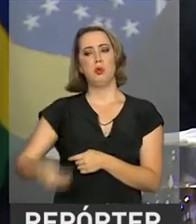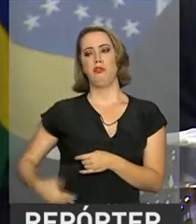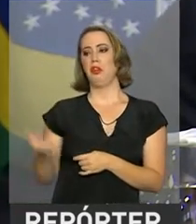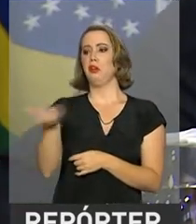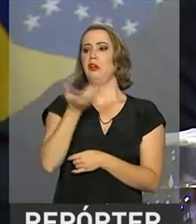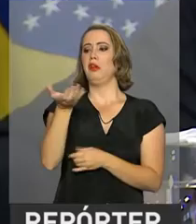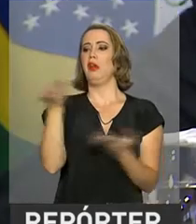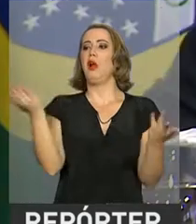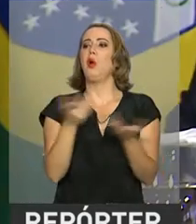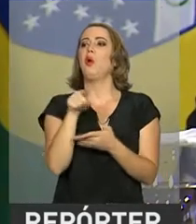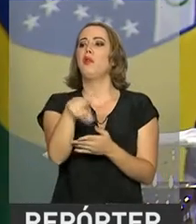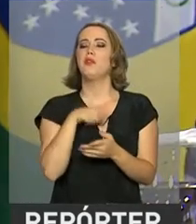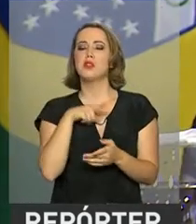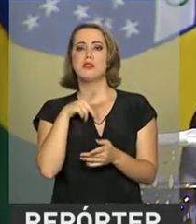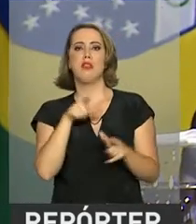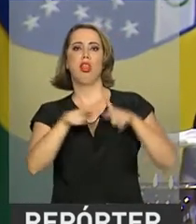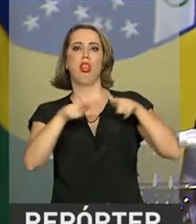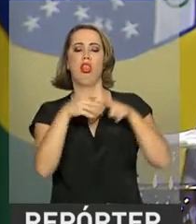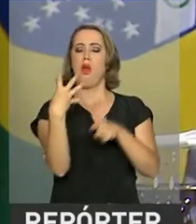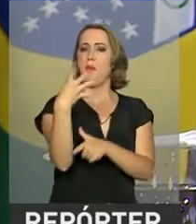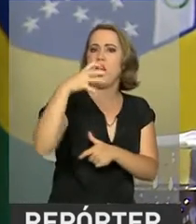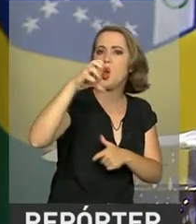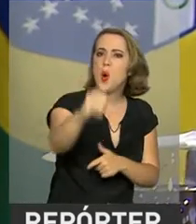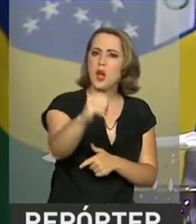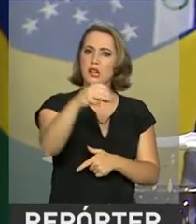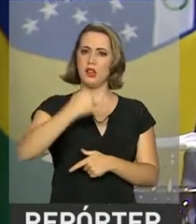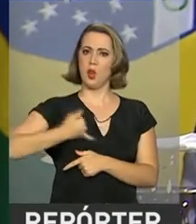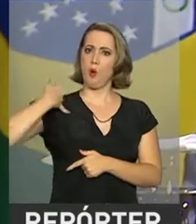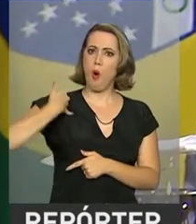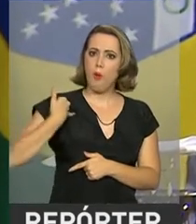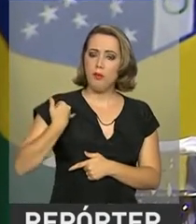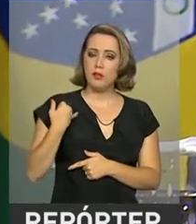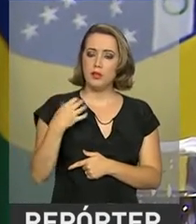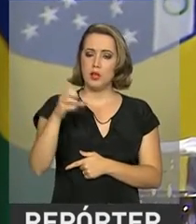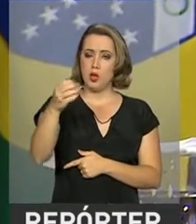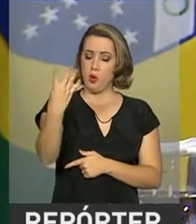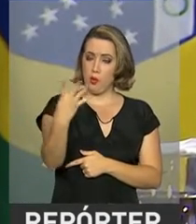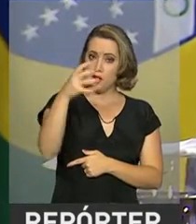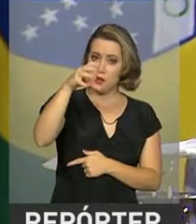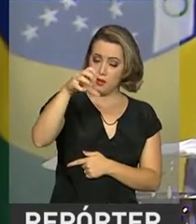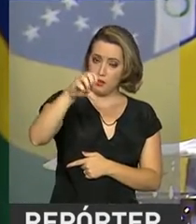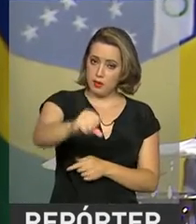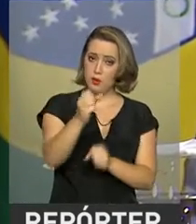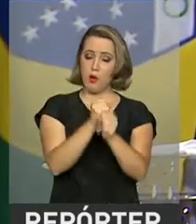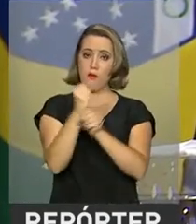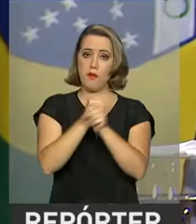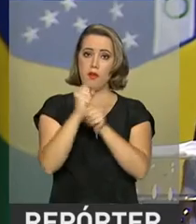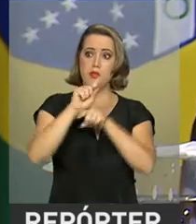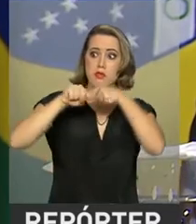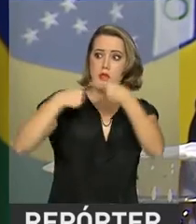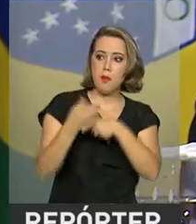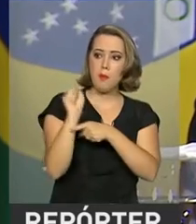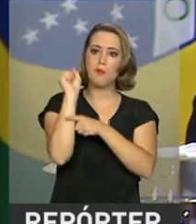exigindo que você trabalhe 49 anos para poder se aposentar em